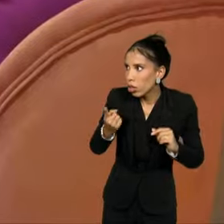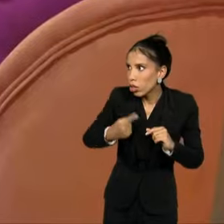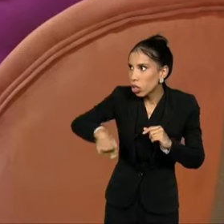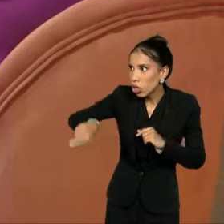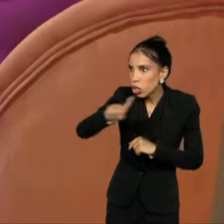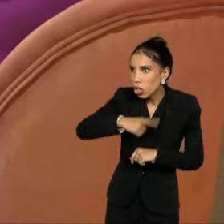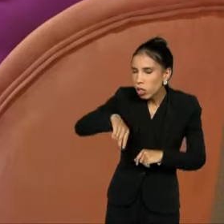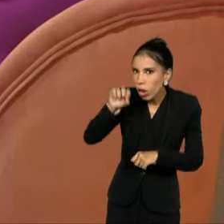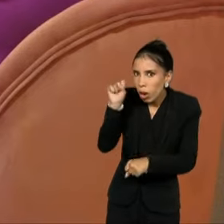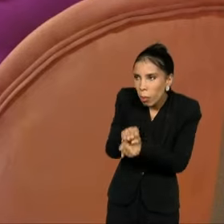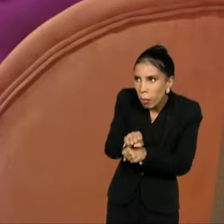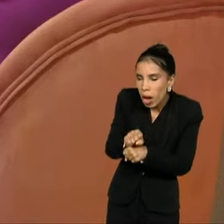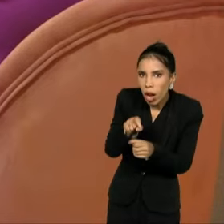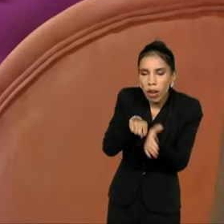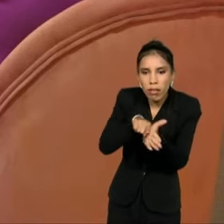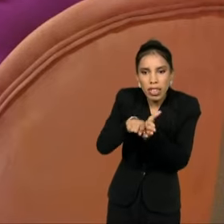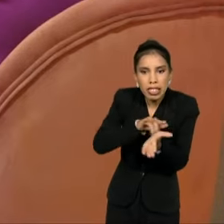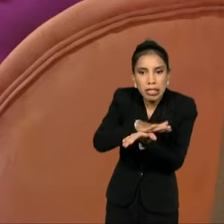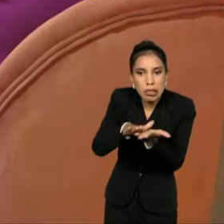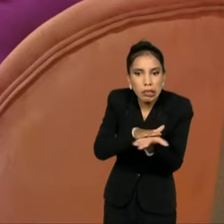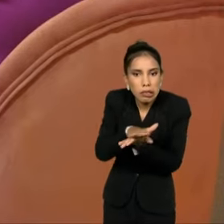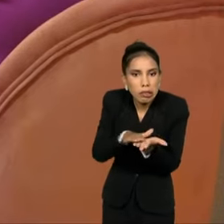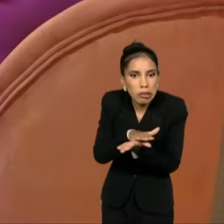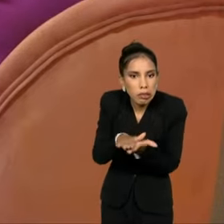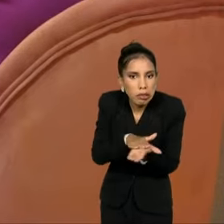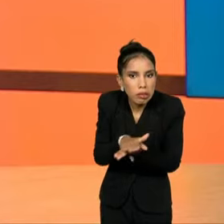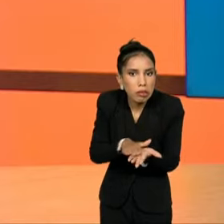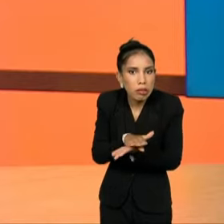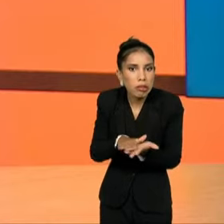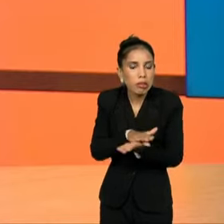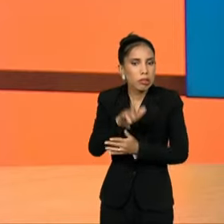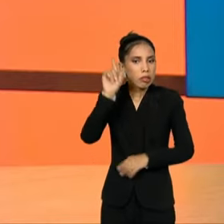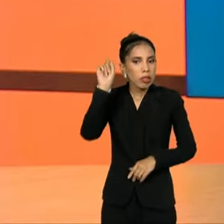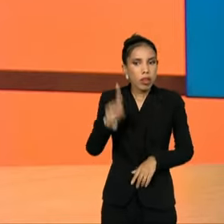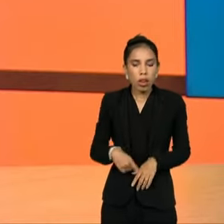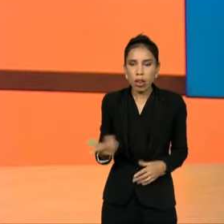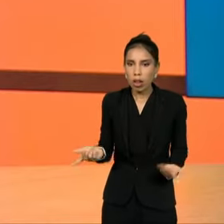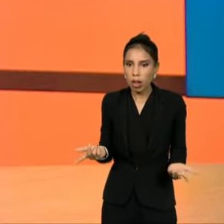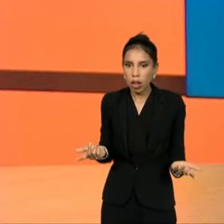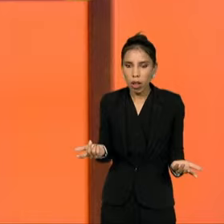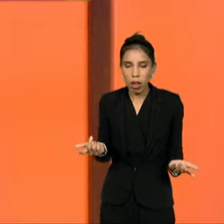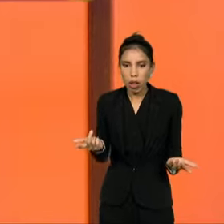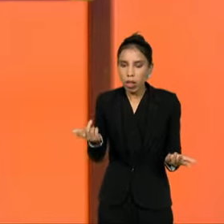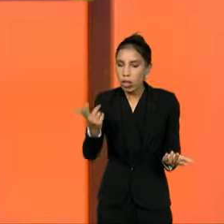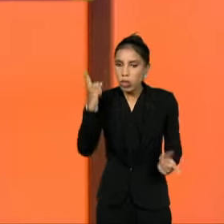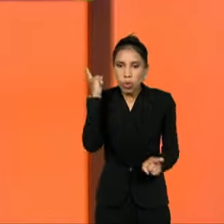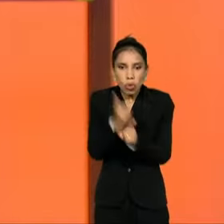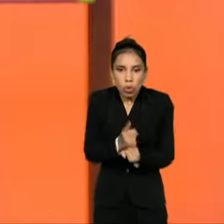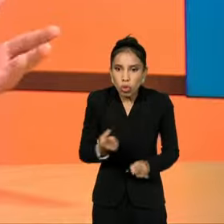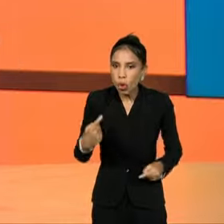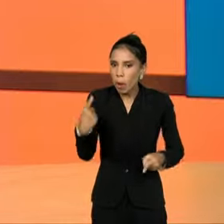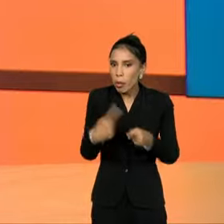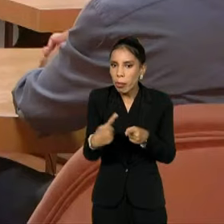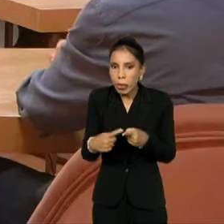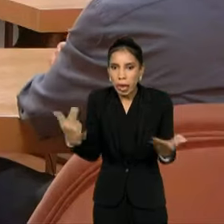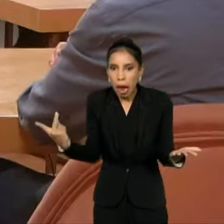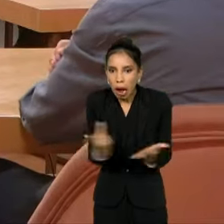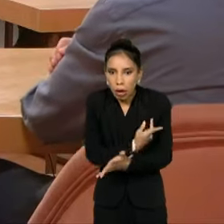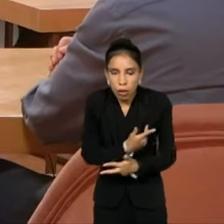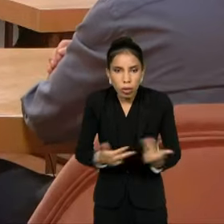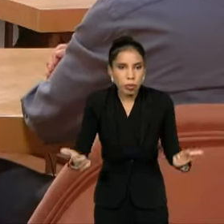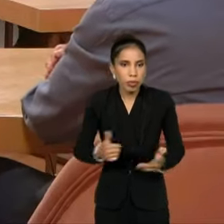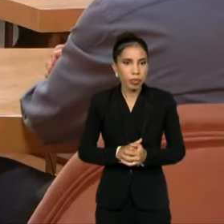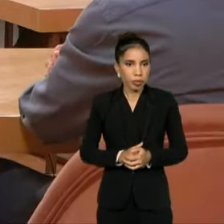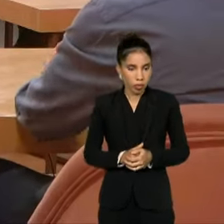ninguém investiga. Ninguém... Bateu na Alerj, não se fala mais na imprensa nesse assassinato, não se descobre o motivo, nem porquê. Sabe o que parece, o